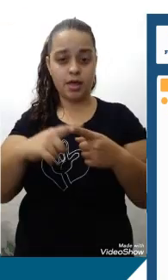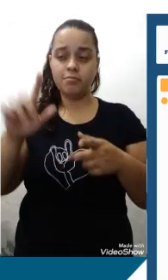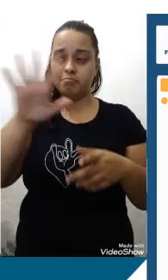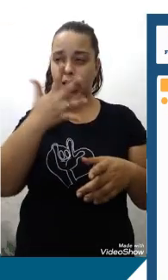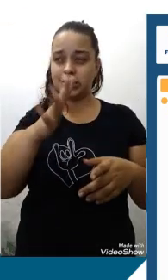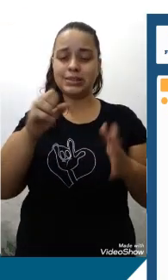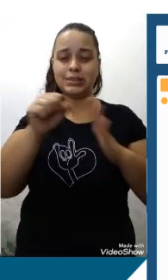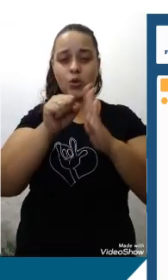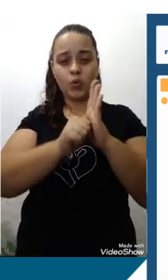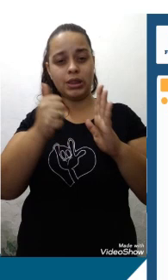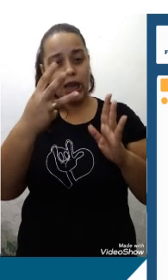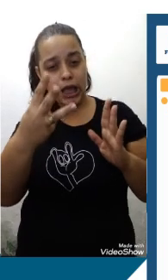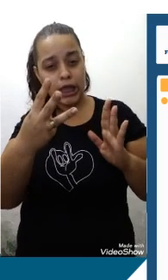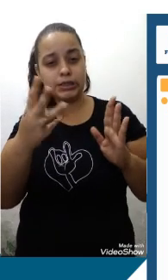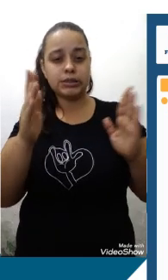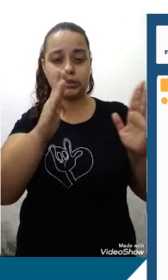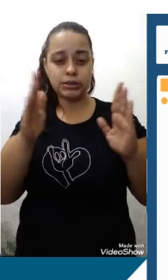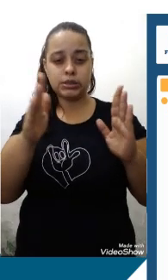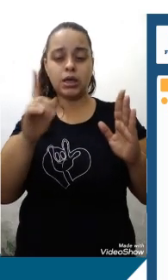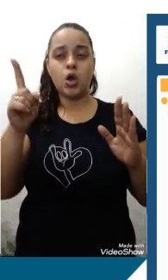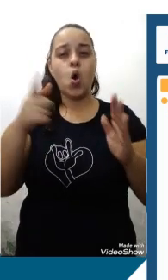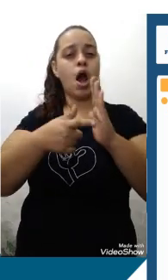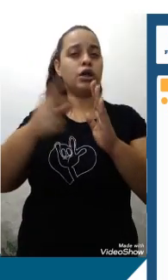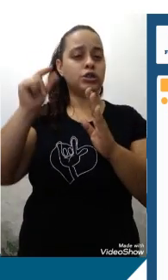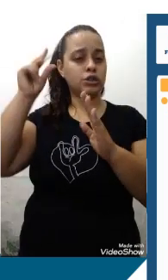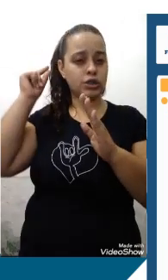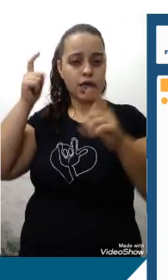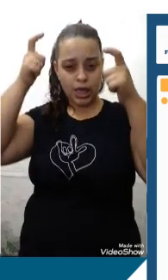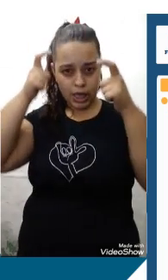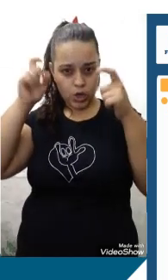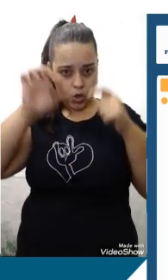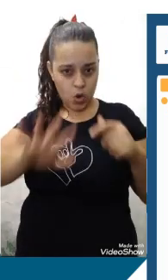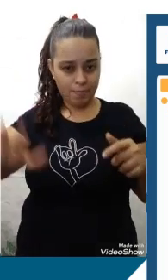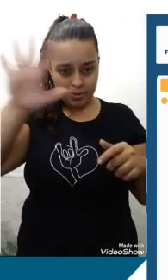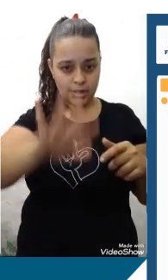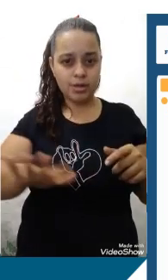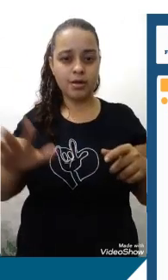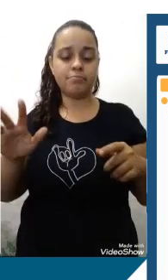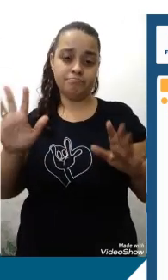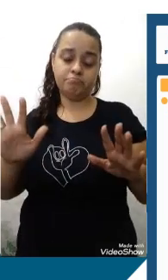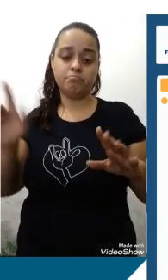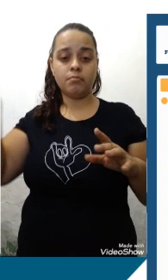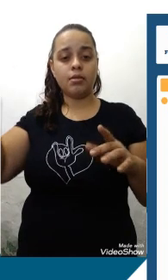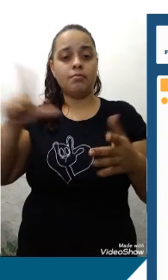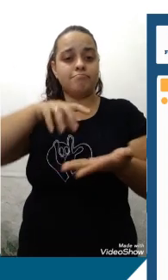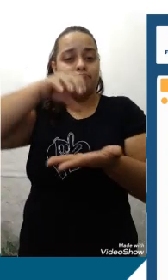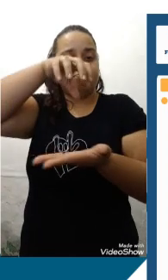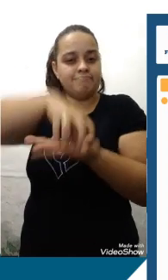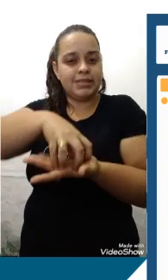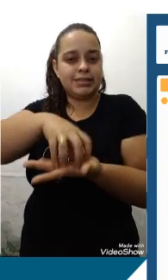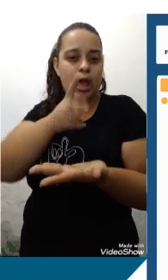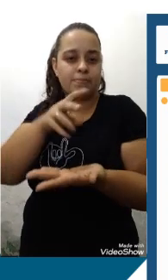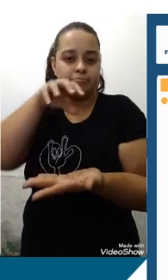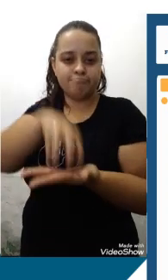menos ali pelo final do século XIII, e em comparação com os outros reis da Europa, o poder do rei português já era relativamente centralizado. E ele vai